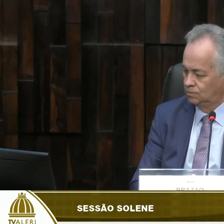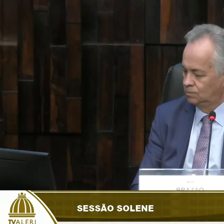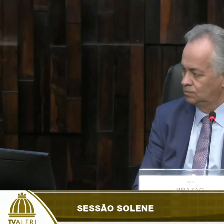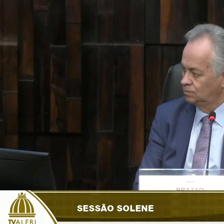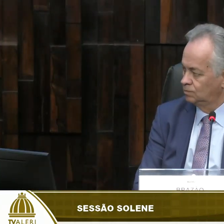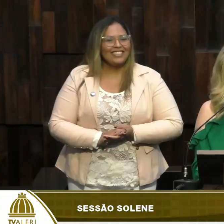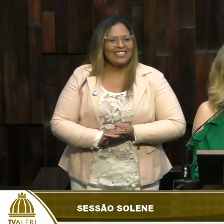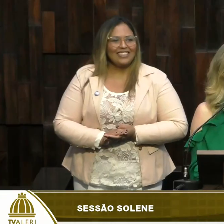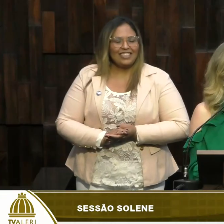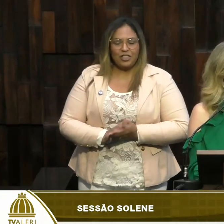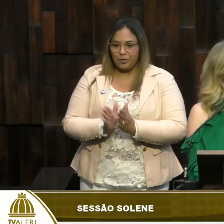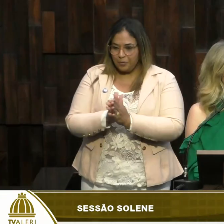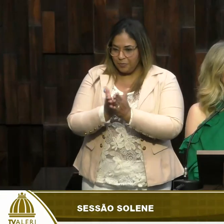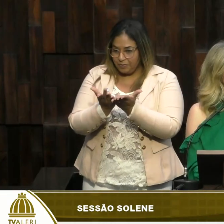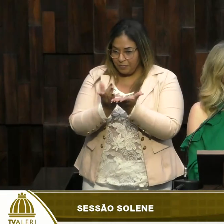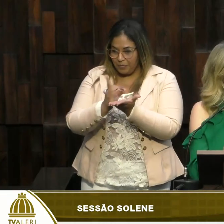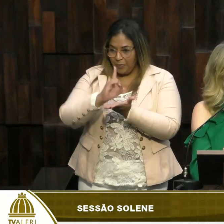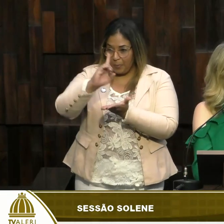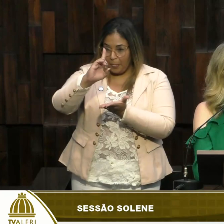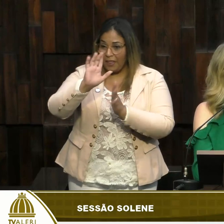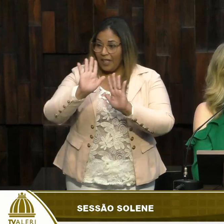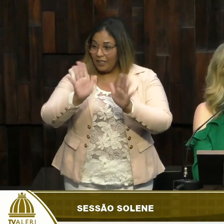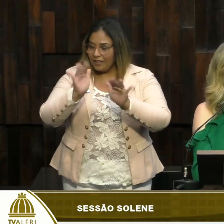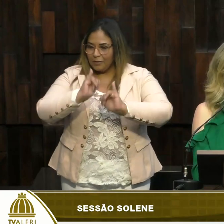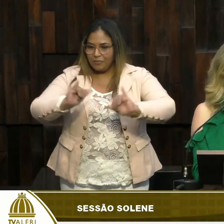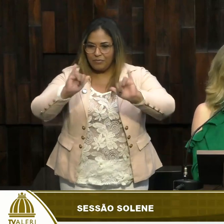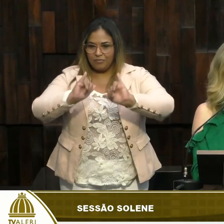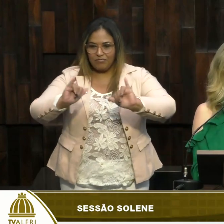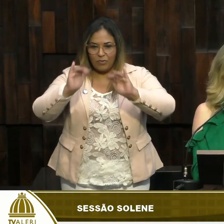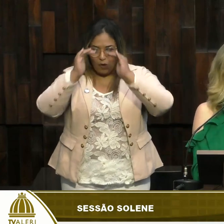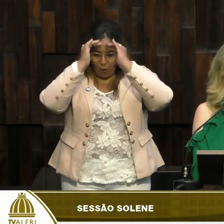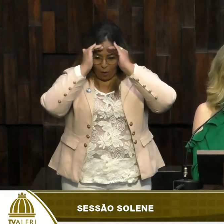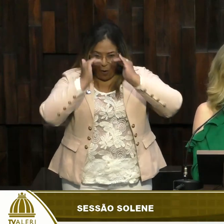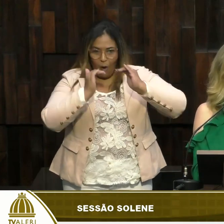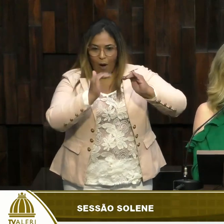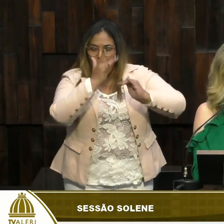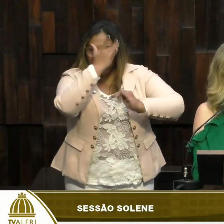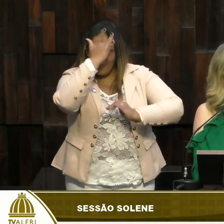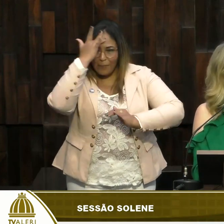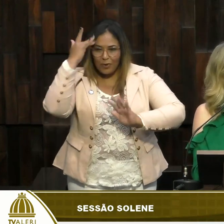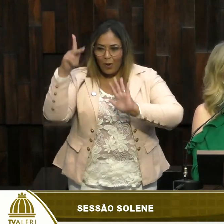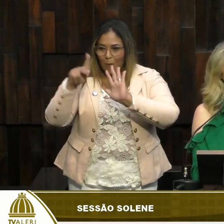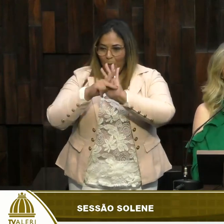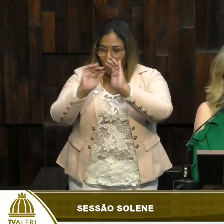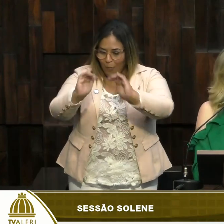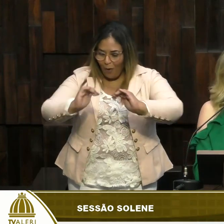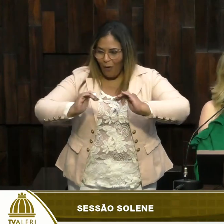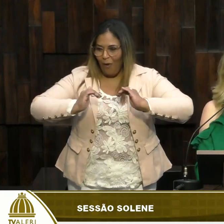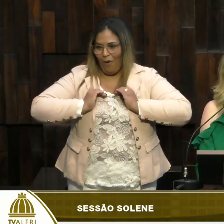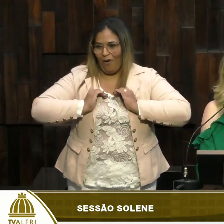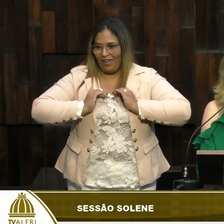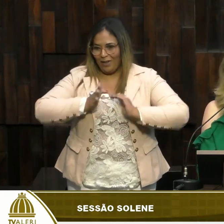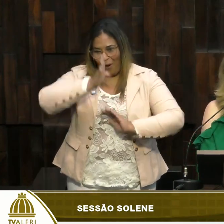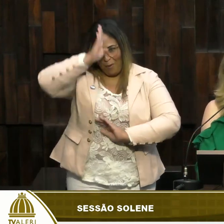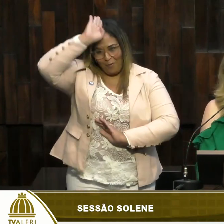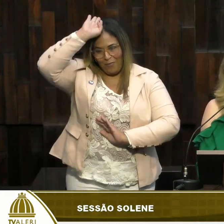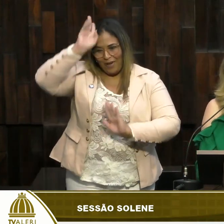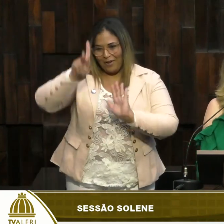E a Bíblia já diz, dai honra a quem te honra. Isso é bíblico, está em Romanos,